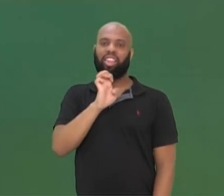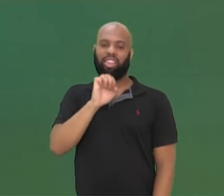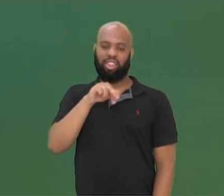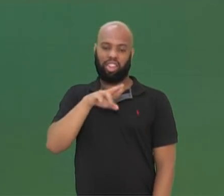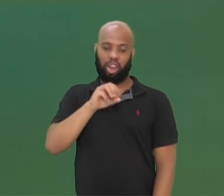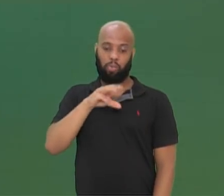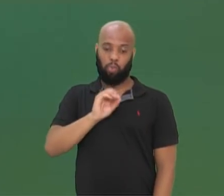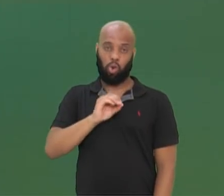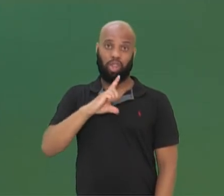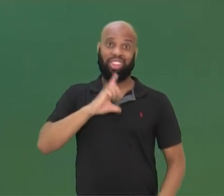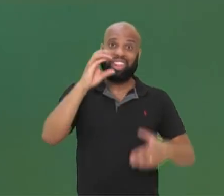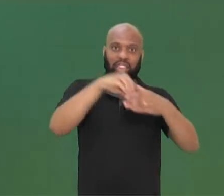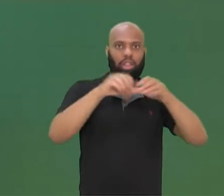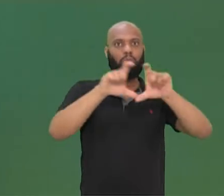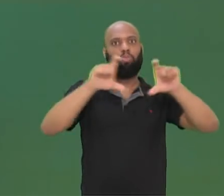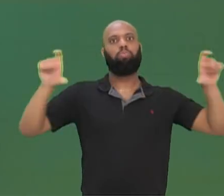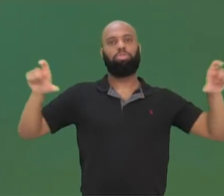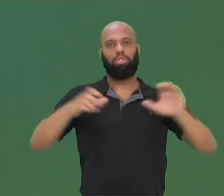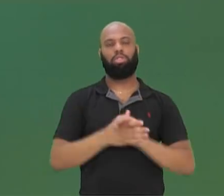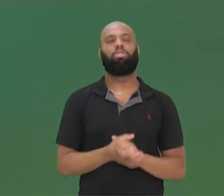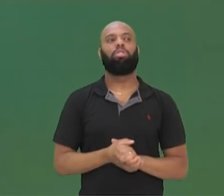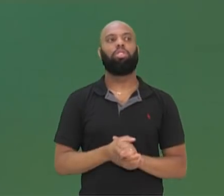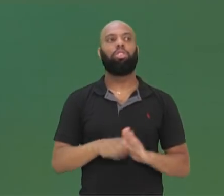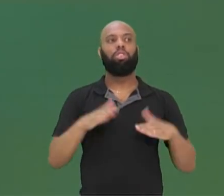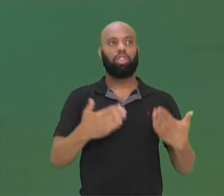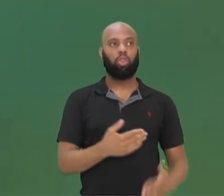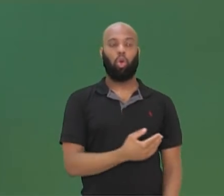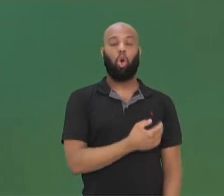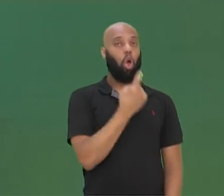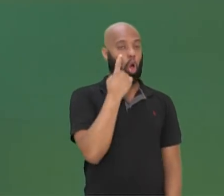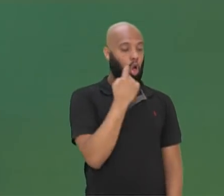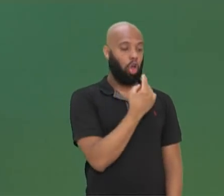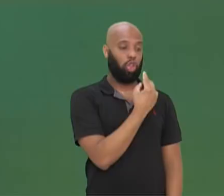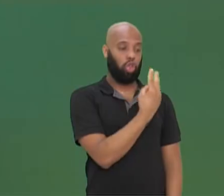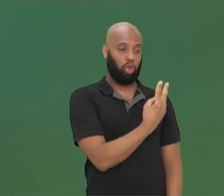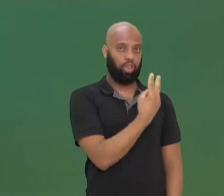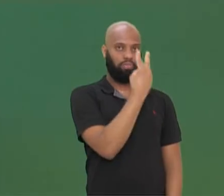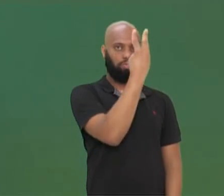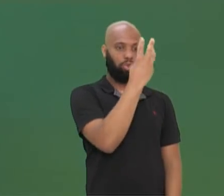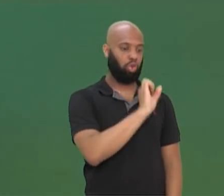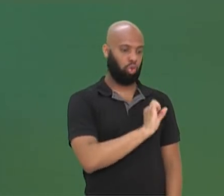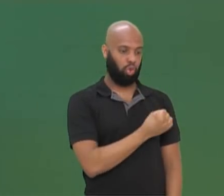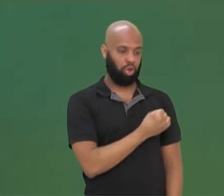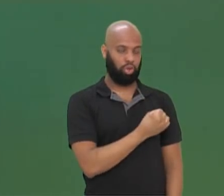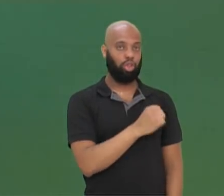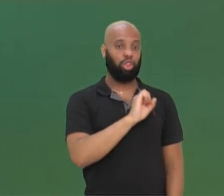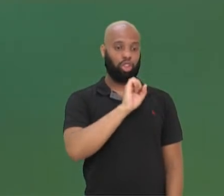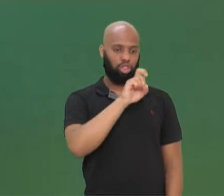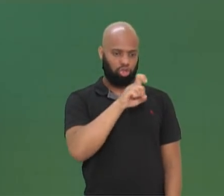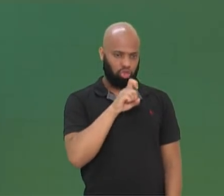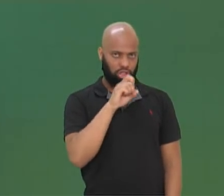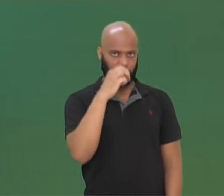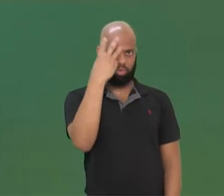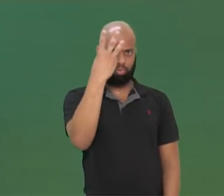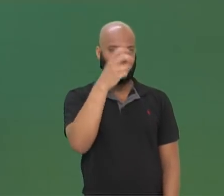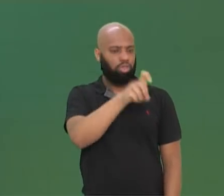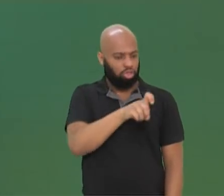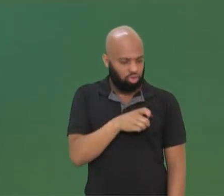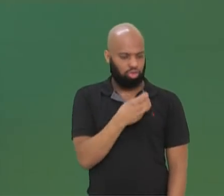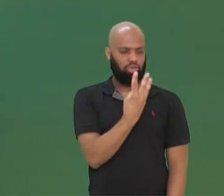2x ao cubo. 2 ao cubo é 8. E x eleva ao cubo, x ao